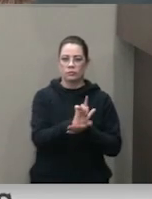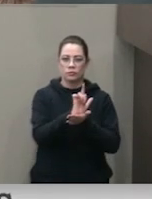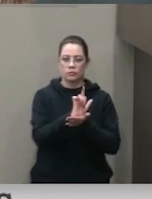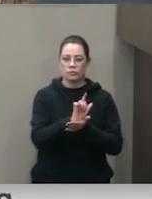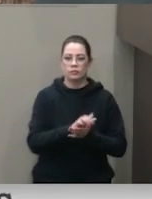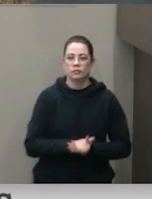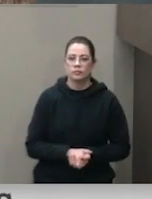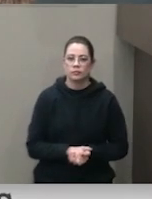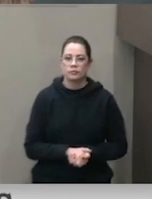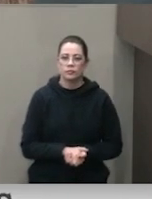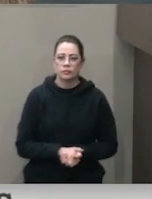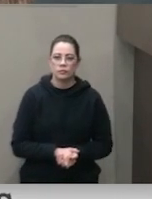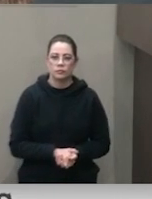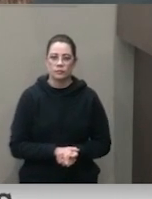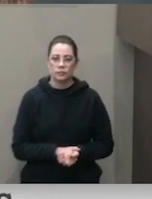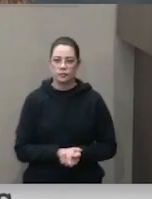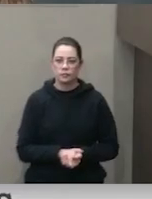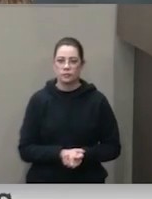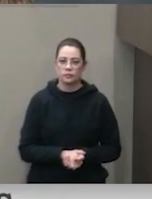tribuna.